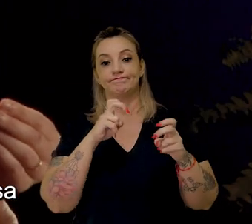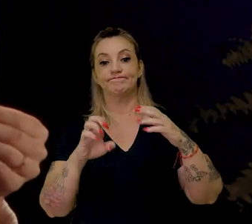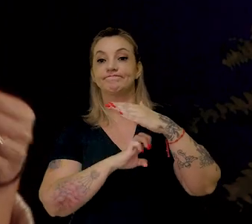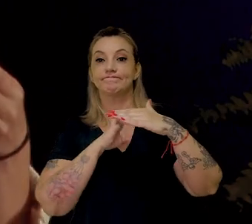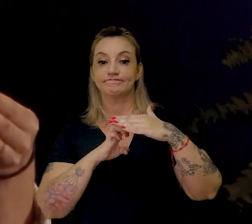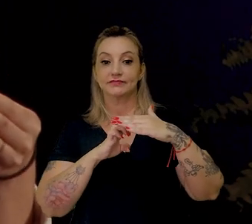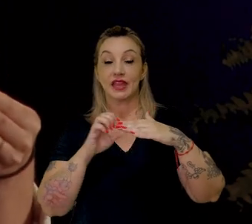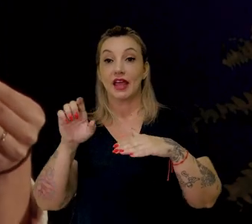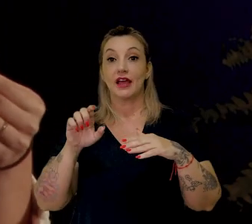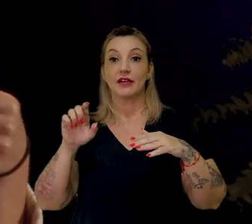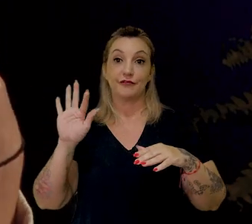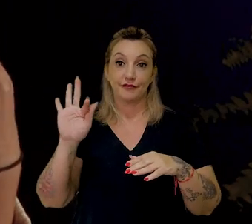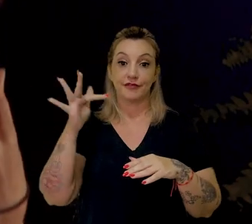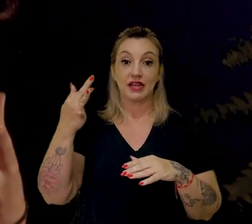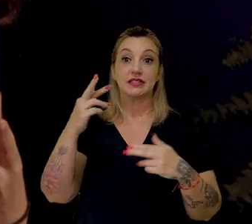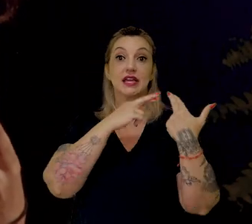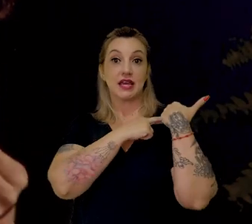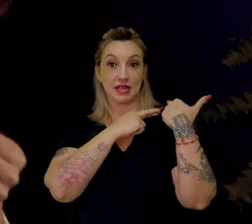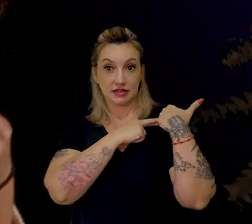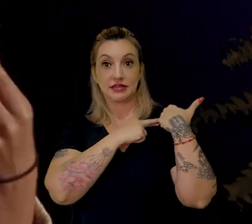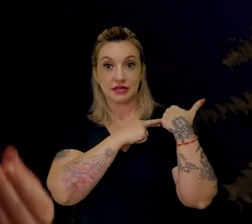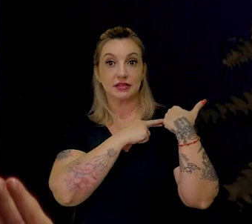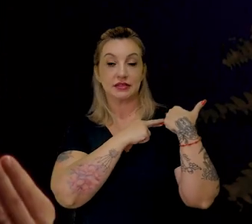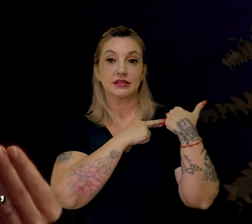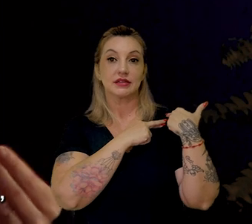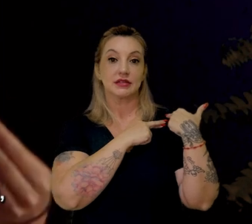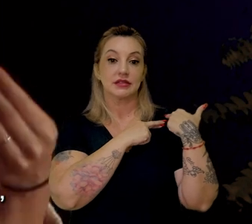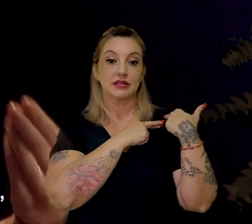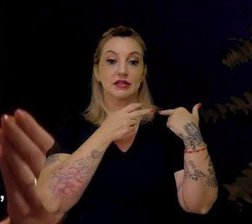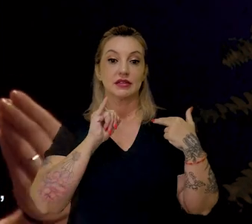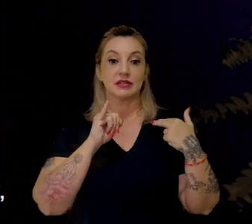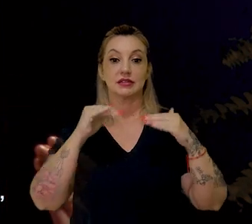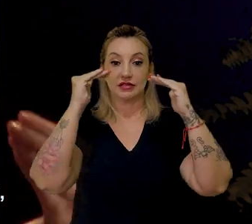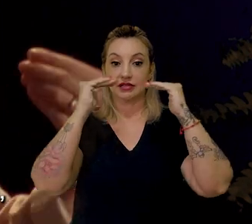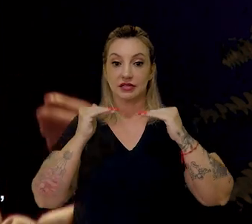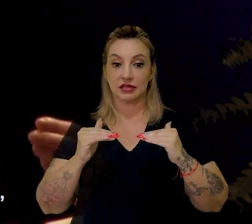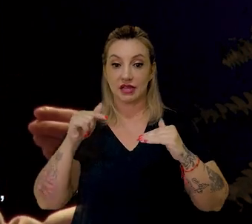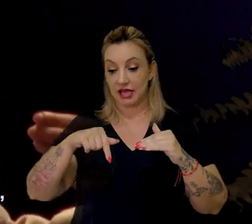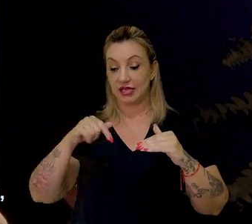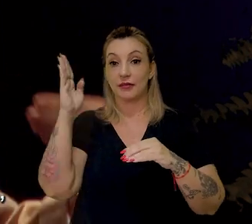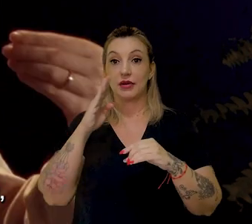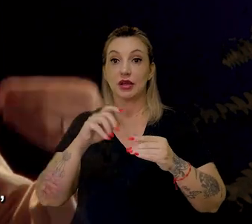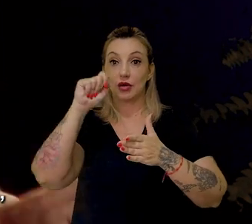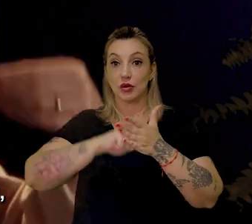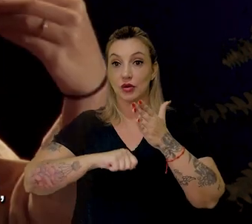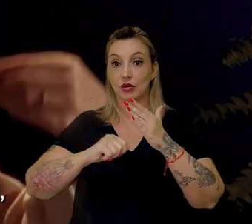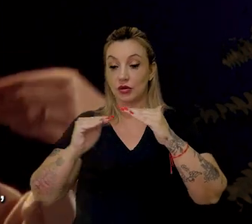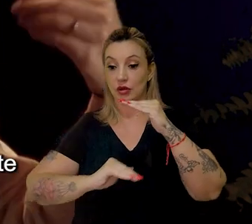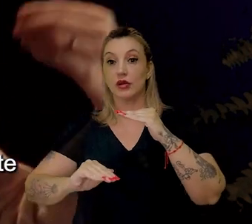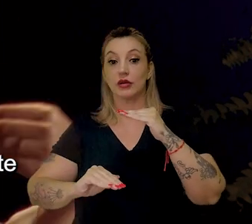empresa na França sendo responsab responsabilizada em um caso de cadeia de valor aqui no Brasil de uma